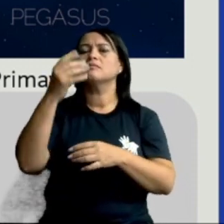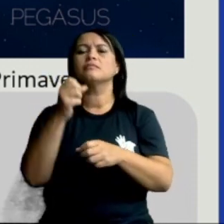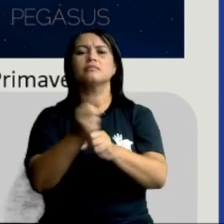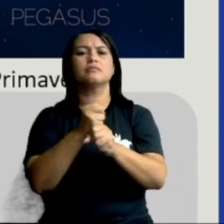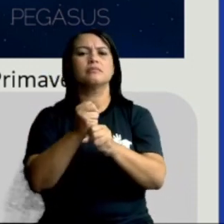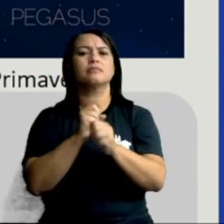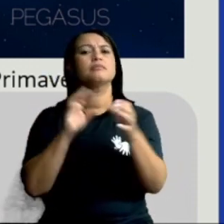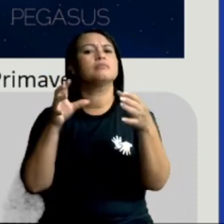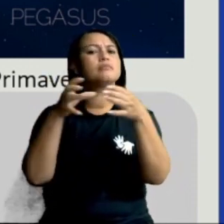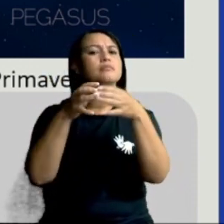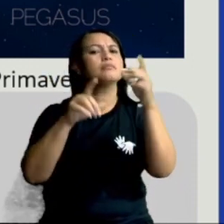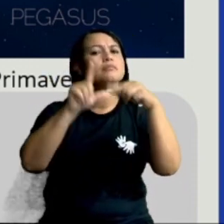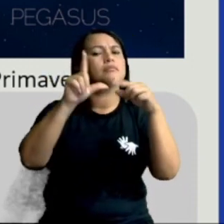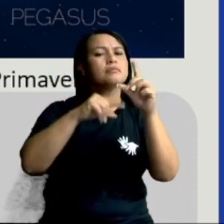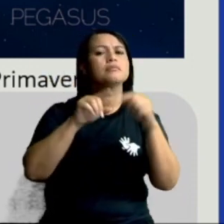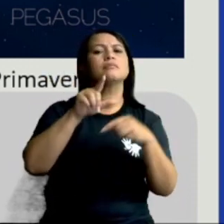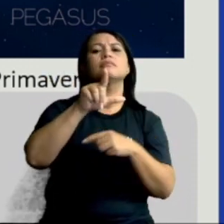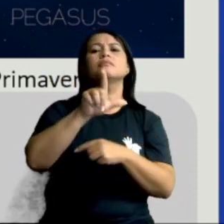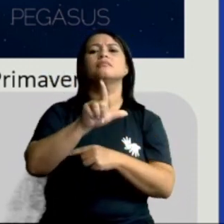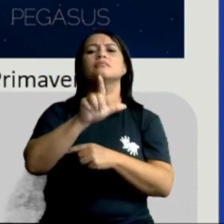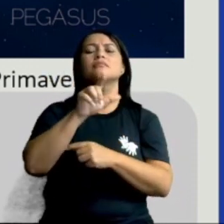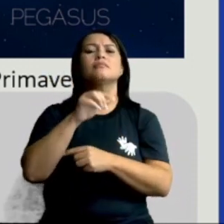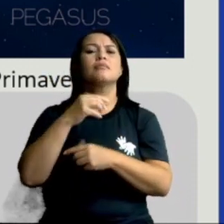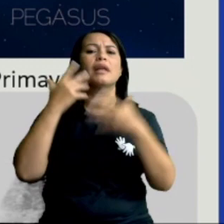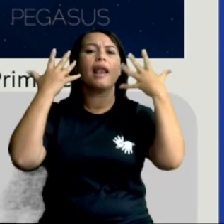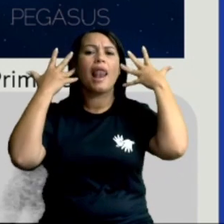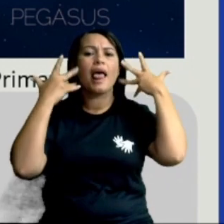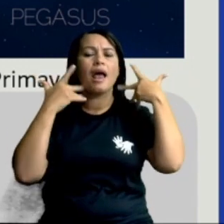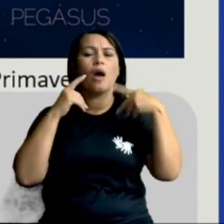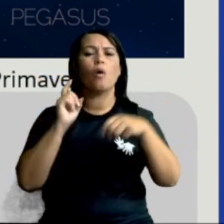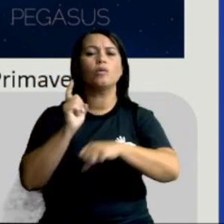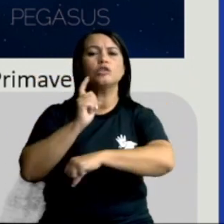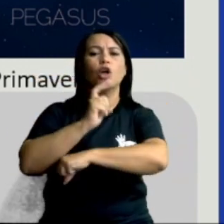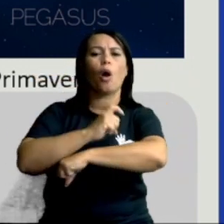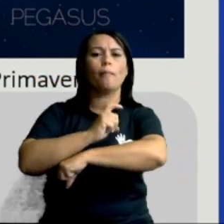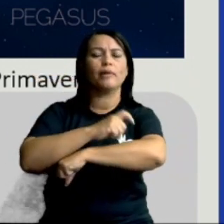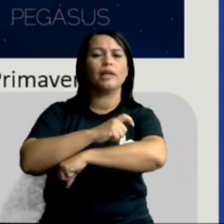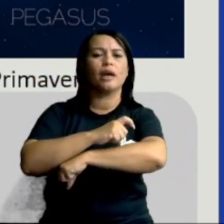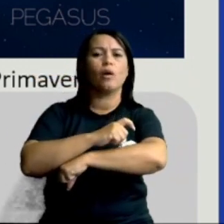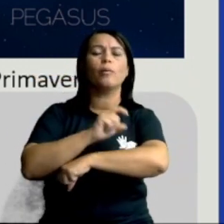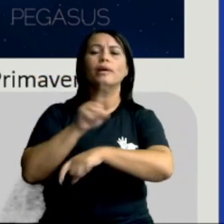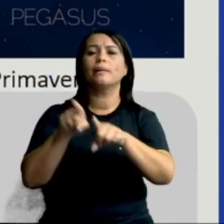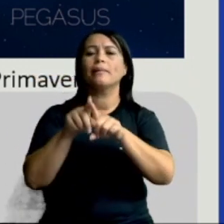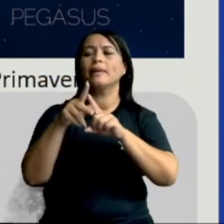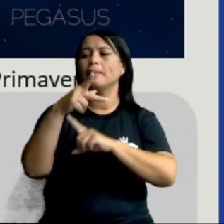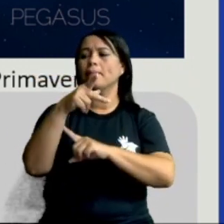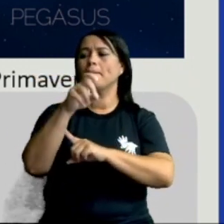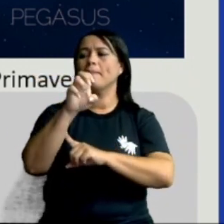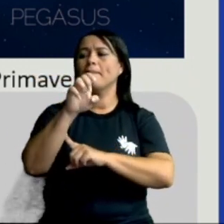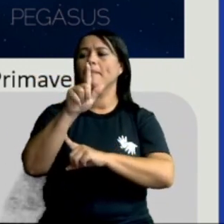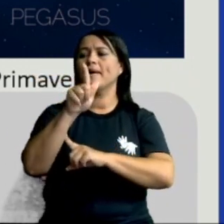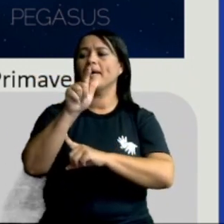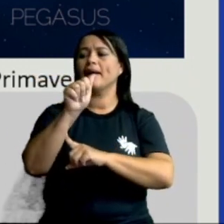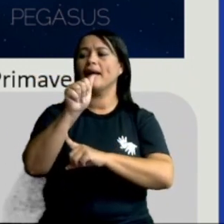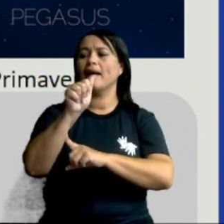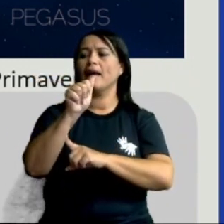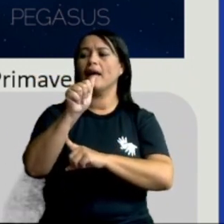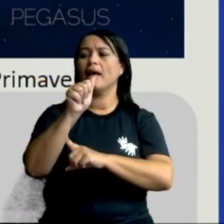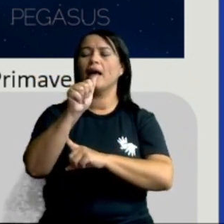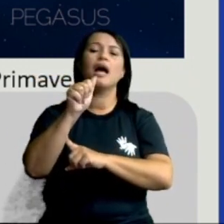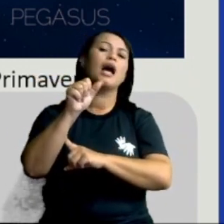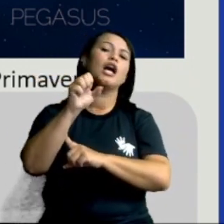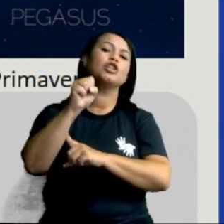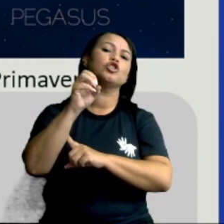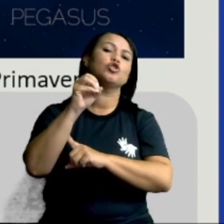as constelações de Leão, Escorpião e de Pégasus, certo? A constelação